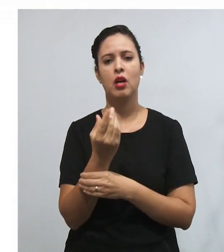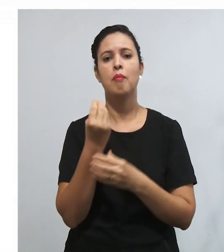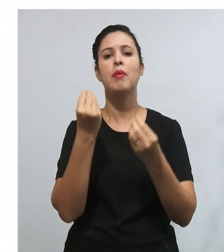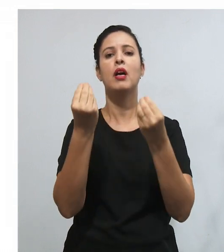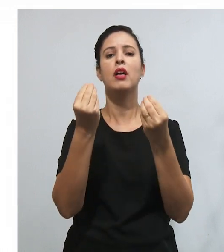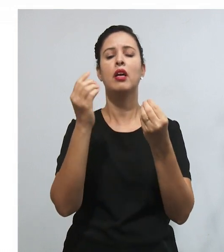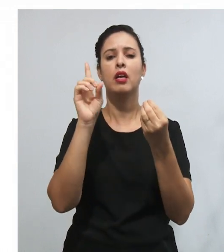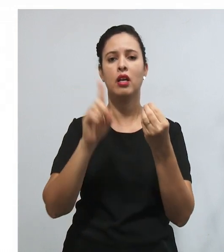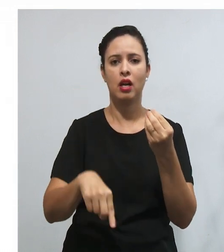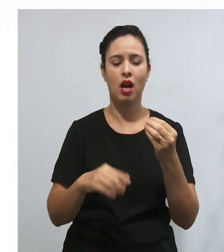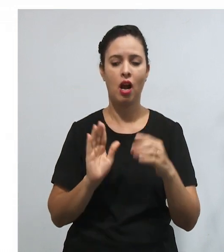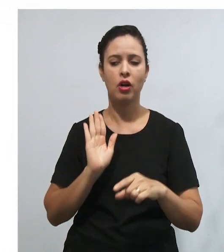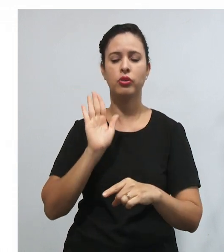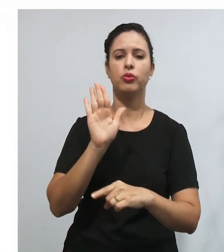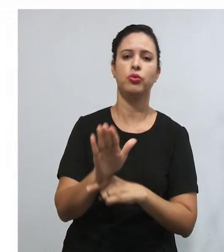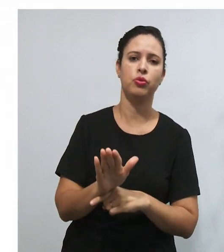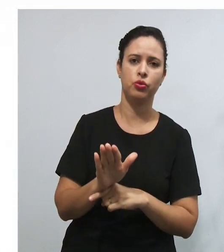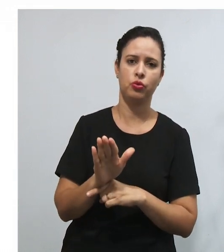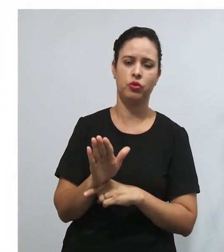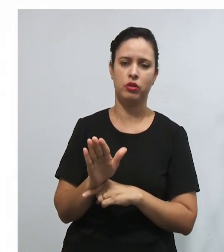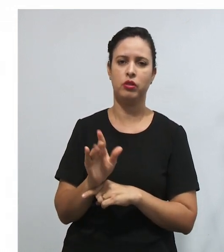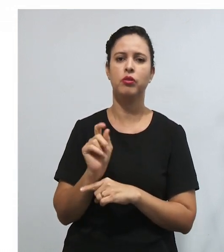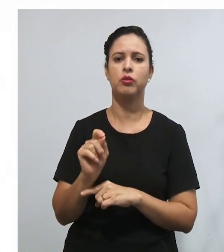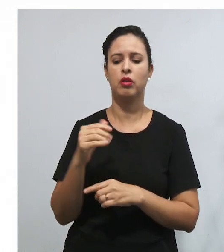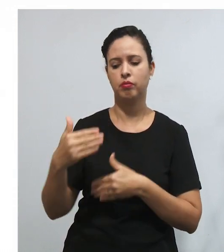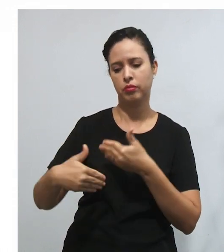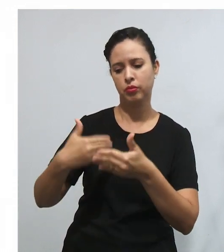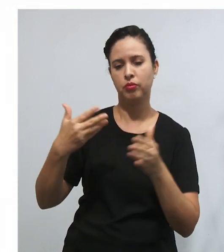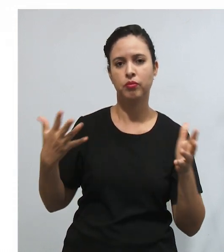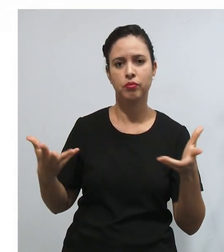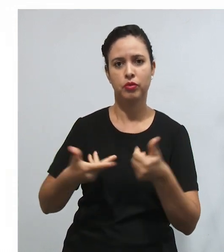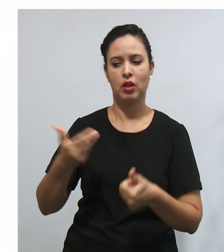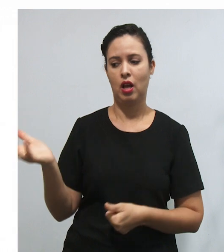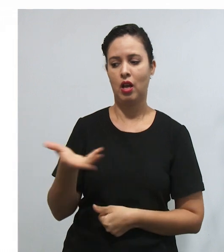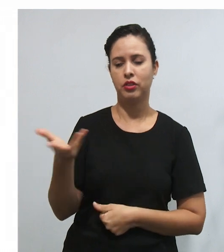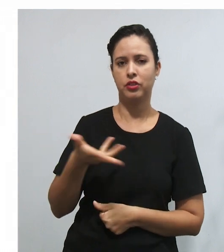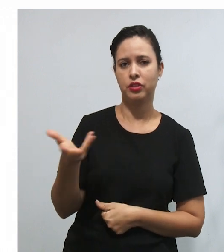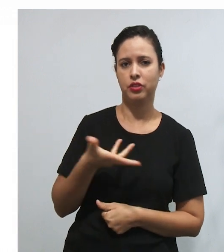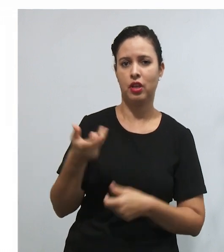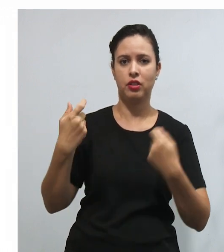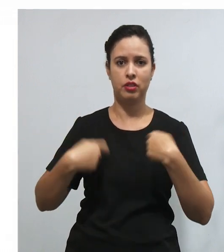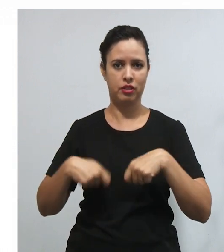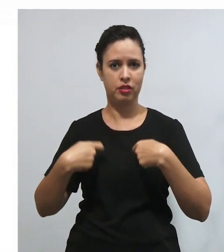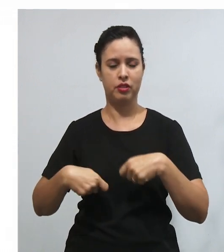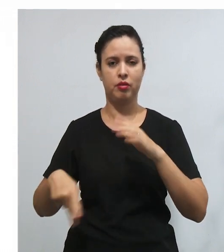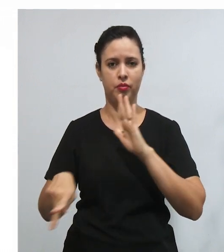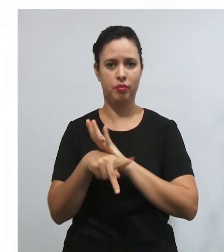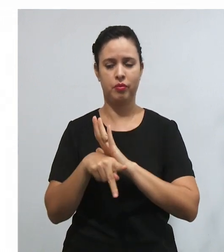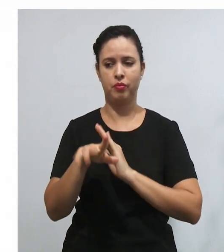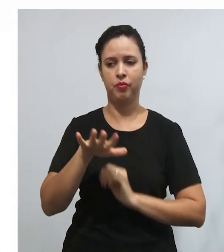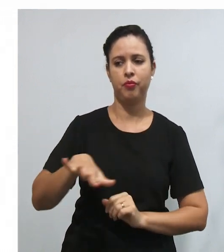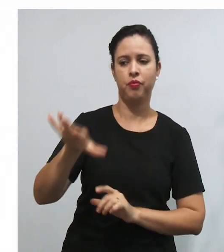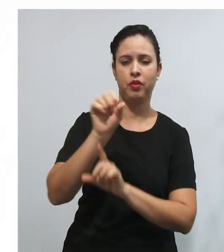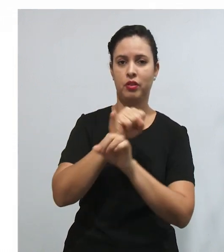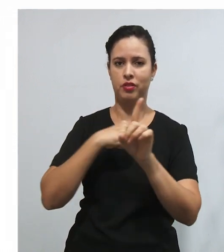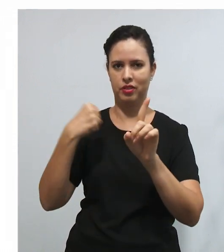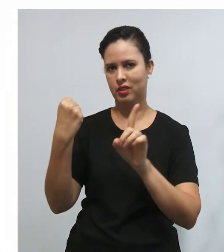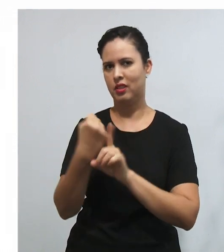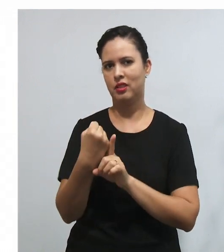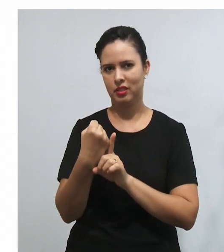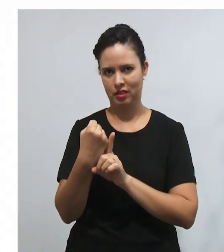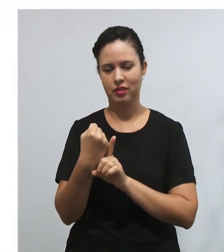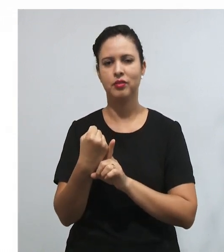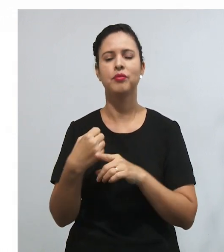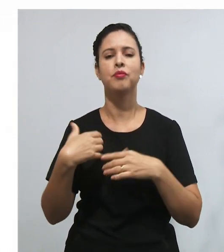agilizar e oferecer melhorias às necessidades da sociedade em geral. Tá?